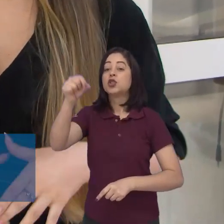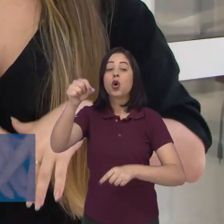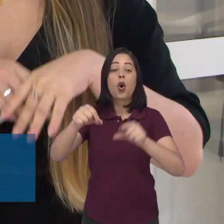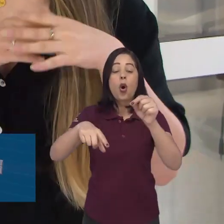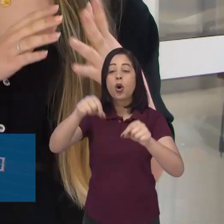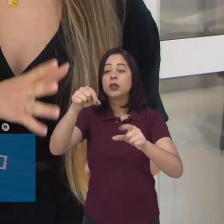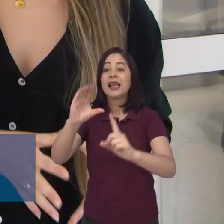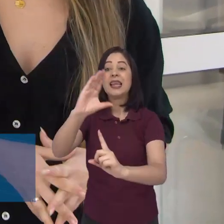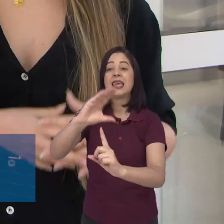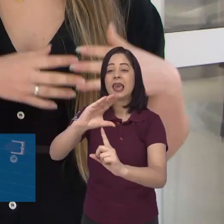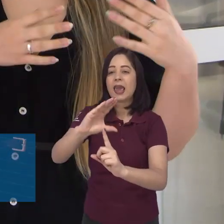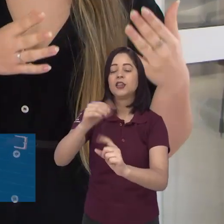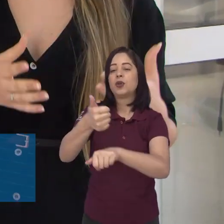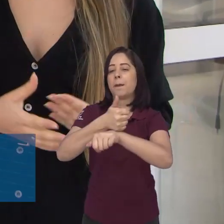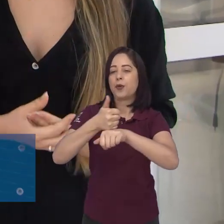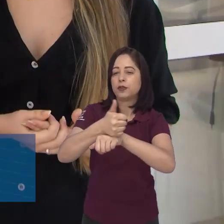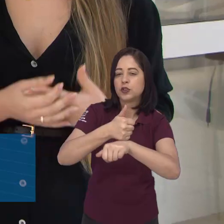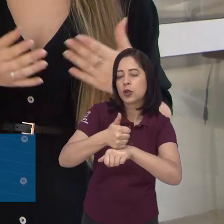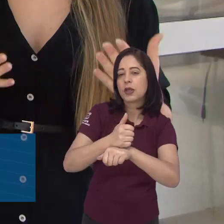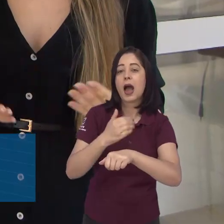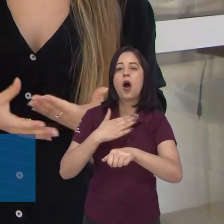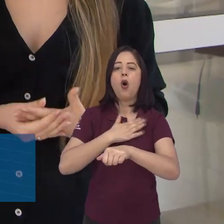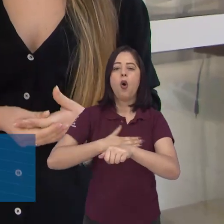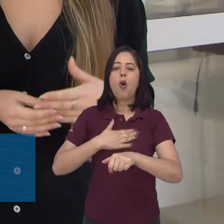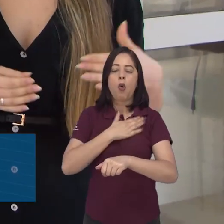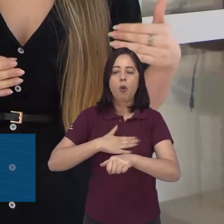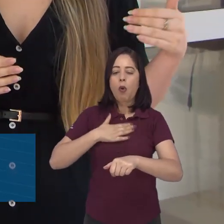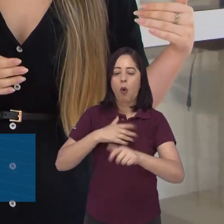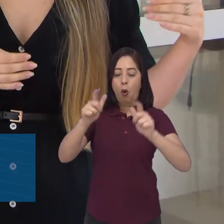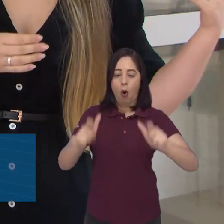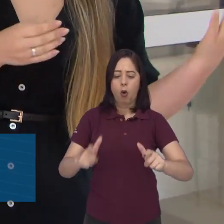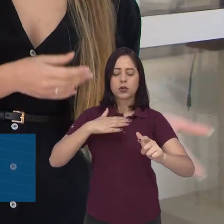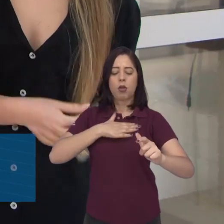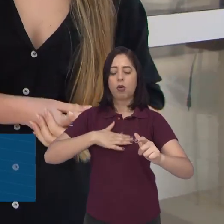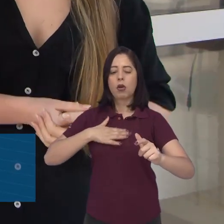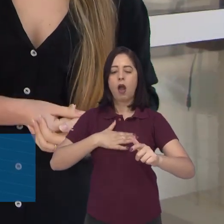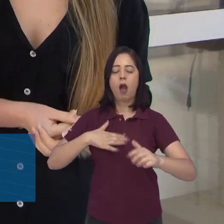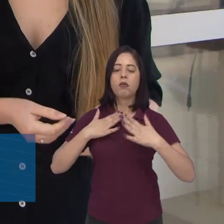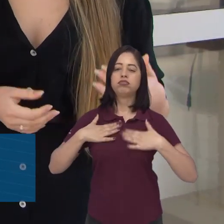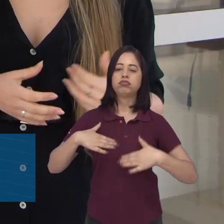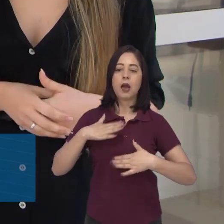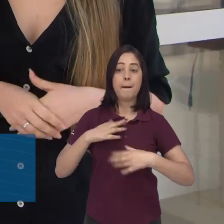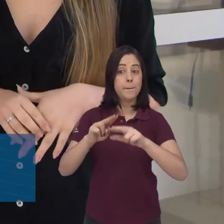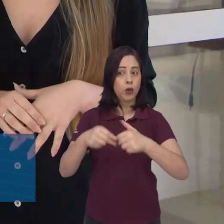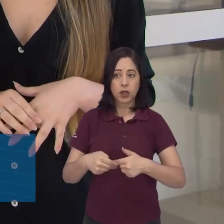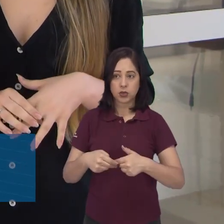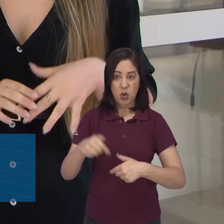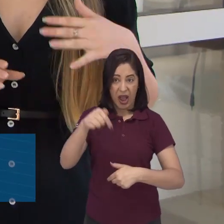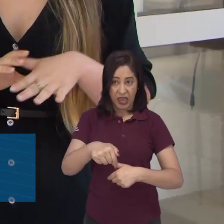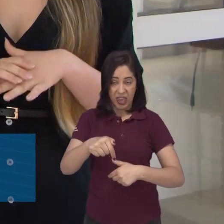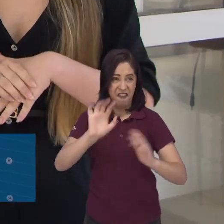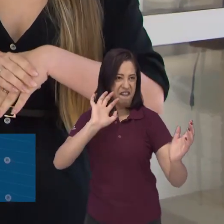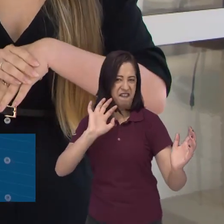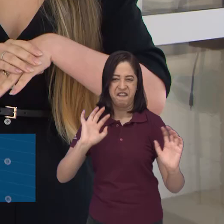filtra pessoas que estão trabalhando, que querem um ambiente tranquilo, organizado. Muitos trabalham home office, então a